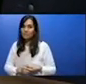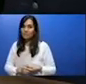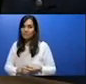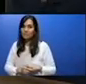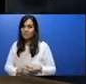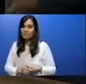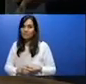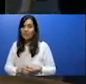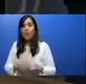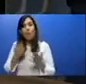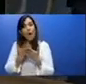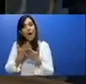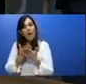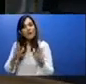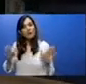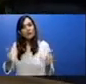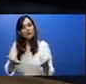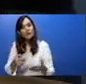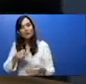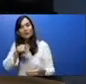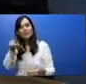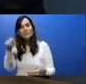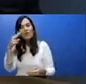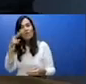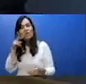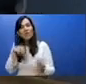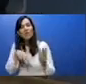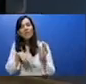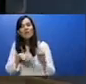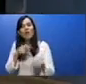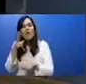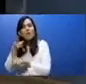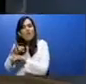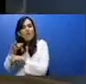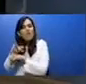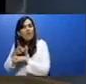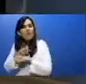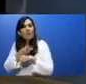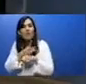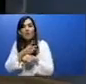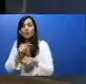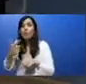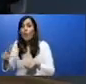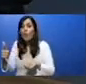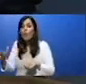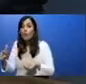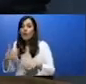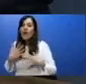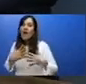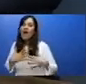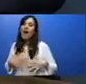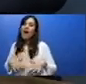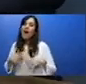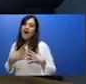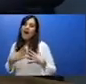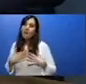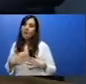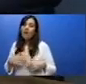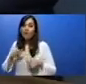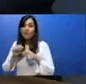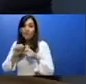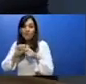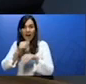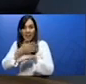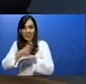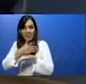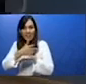Então, com a nossa aula de hoje, vocês vão assistir a nossa videoaula novamente, com calma. Façam a